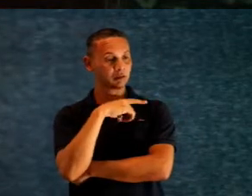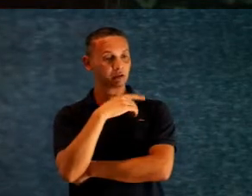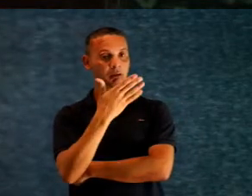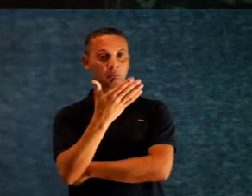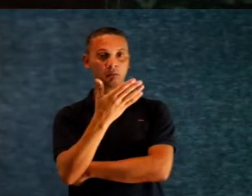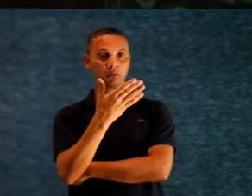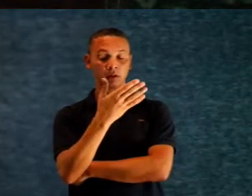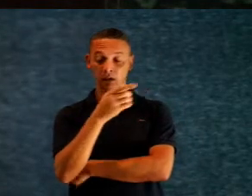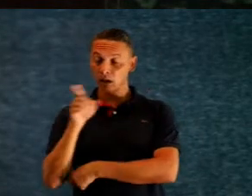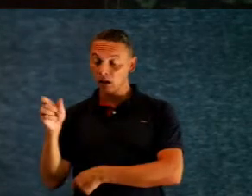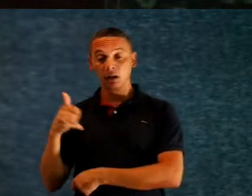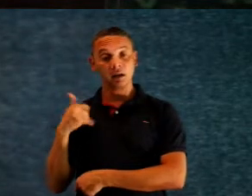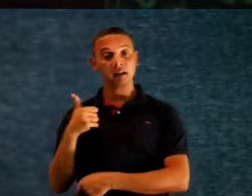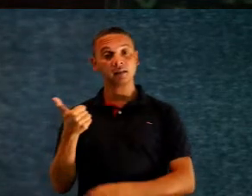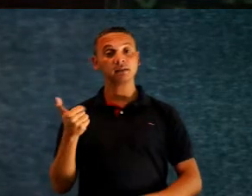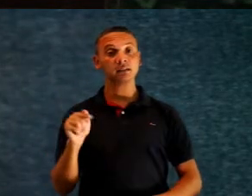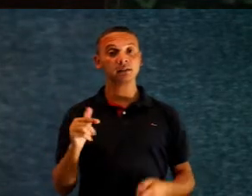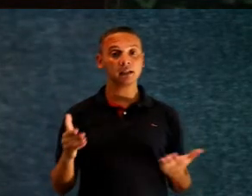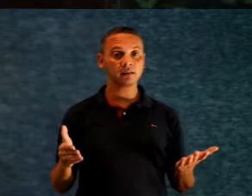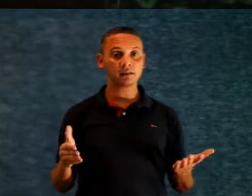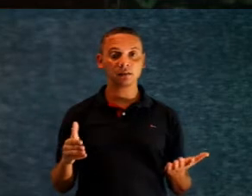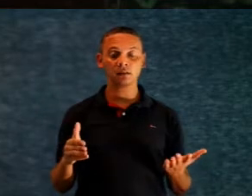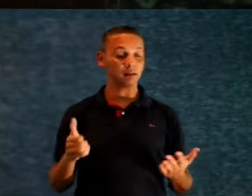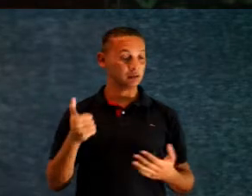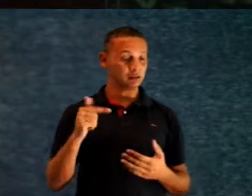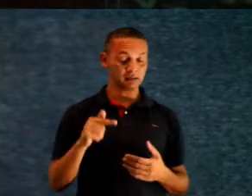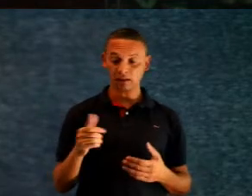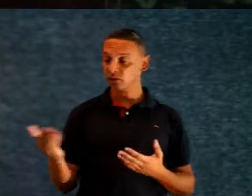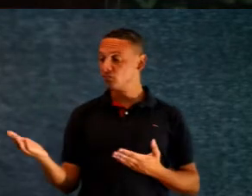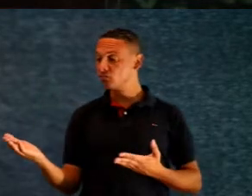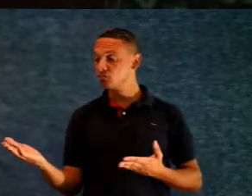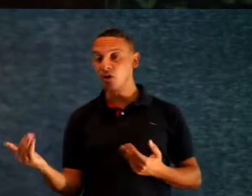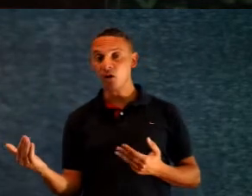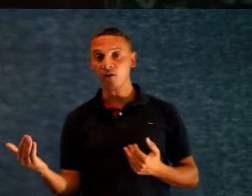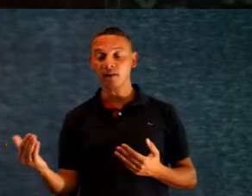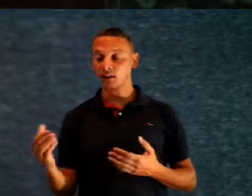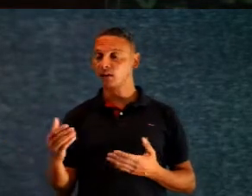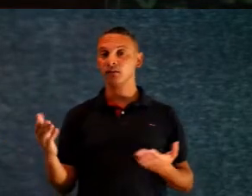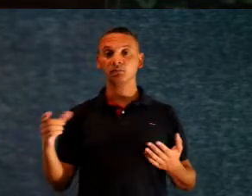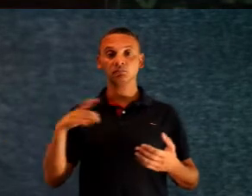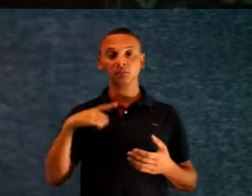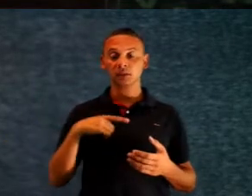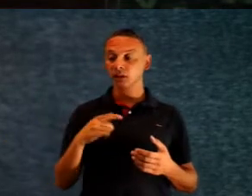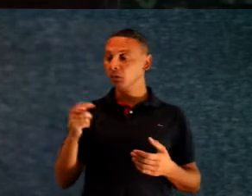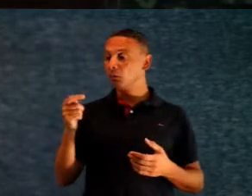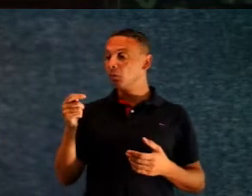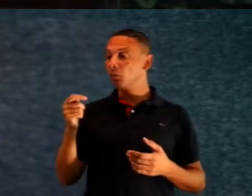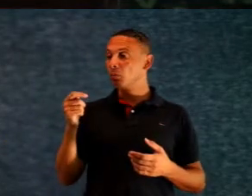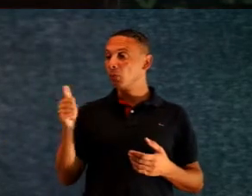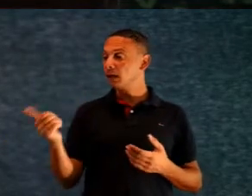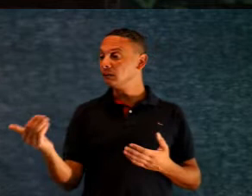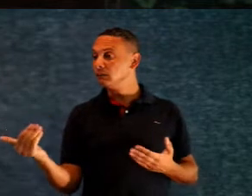com 17 anos. Pessoal, 17 anos é uma pós-adolescente, é uma pessoa que há pouco